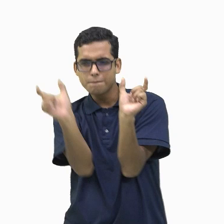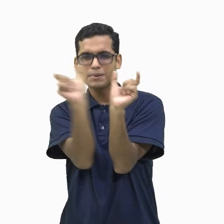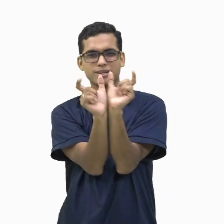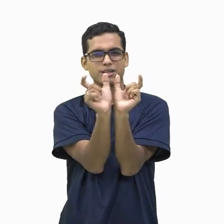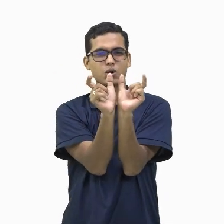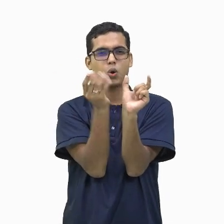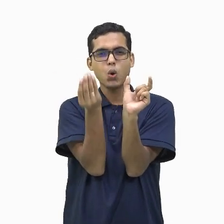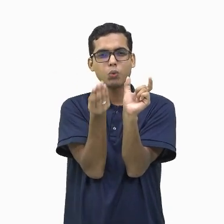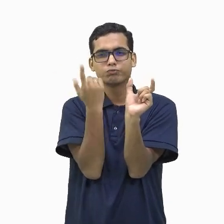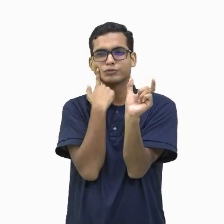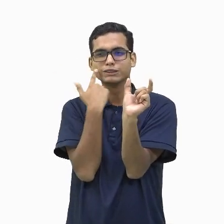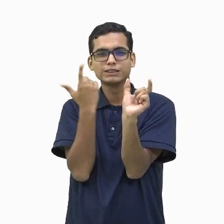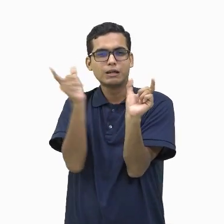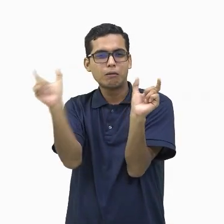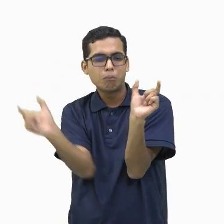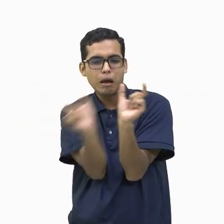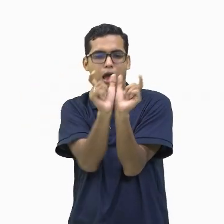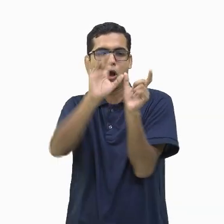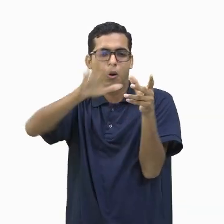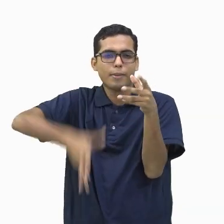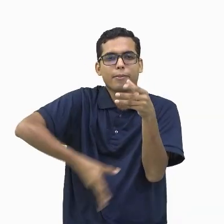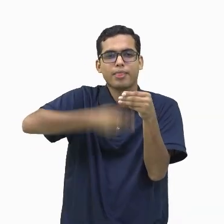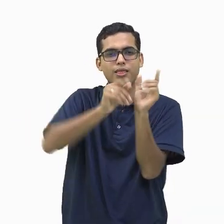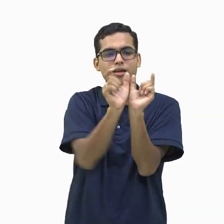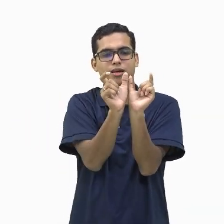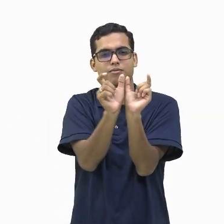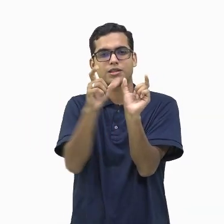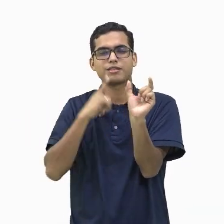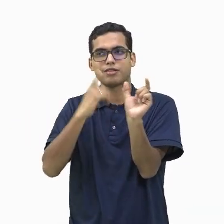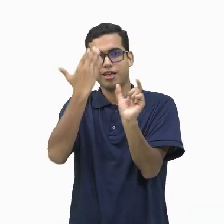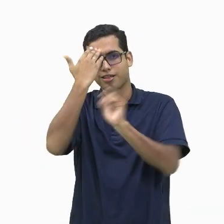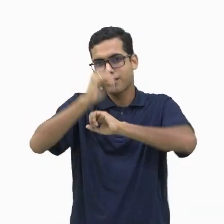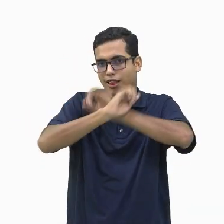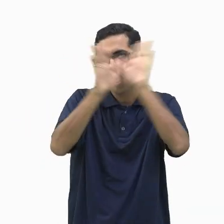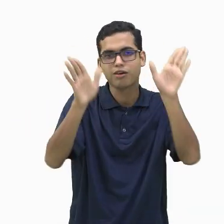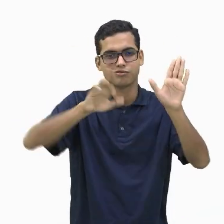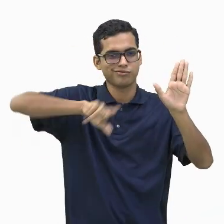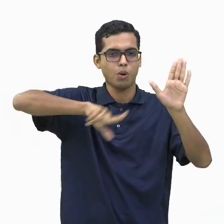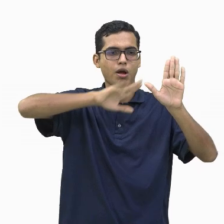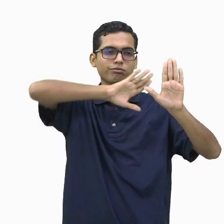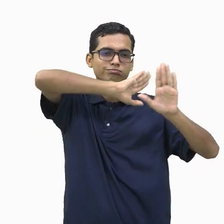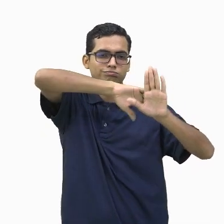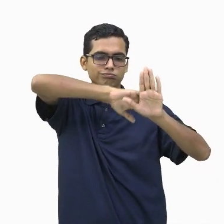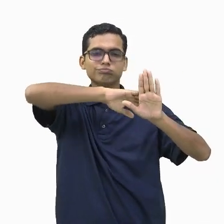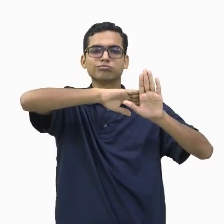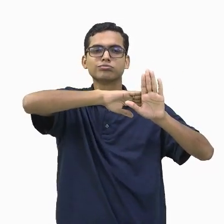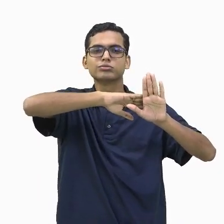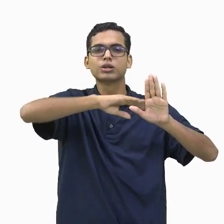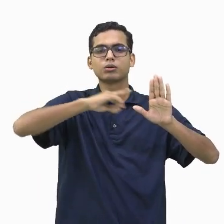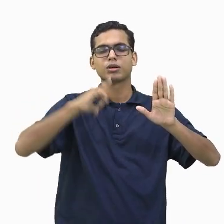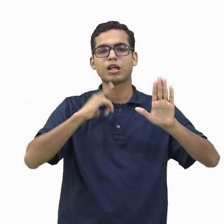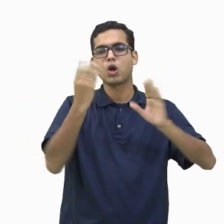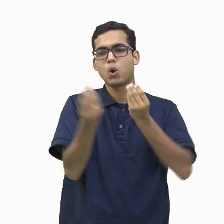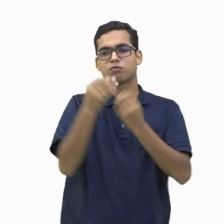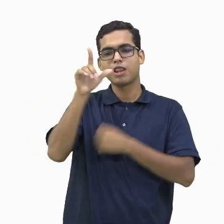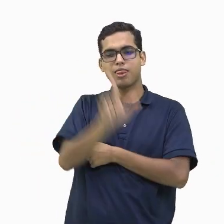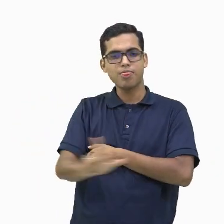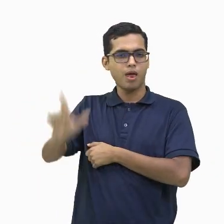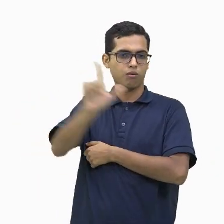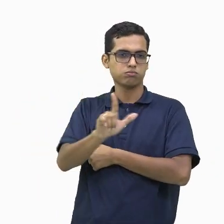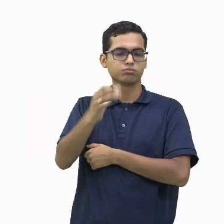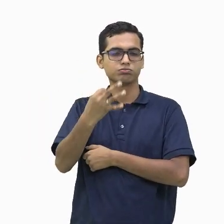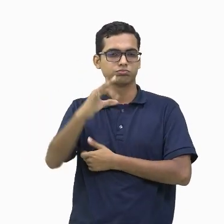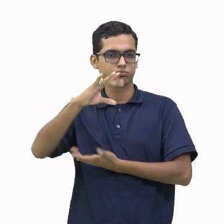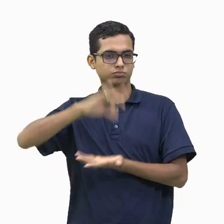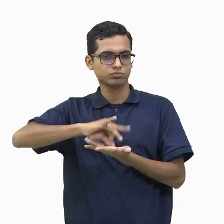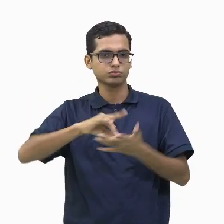viver a vida. Quero flores em vida. Aí, a ideia da repetição, né? Viver a vida. Ora, se você está vivendo, é